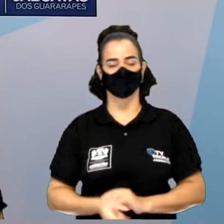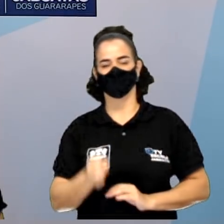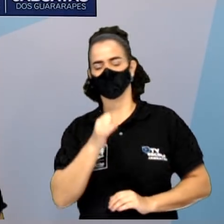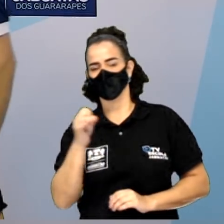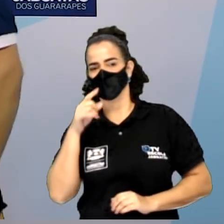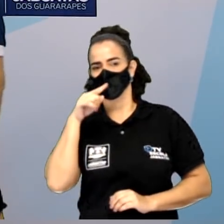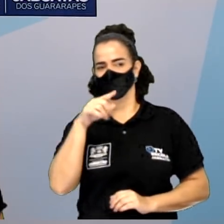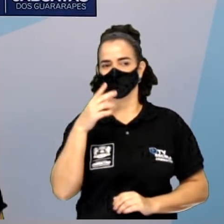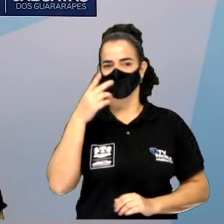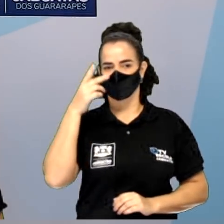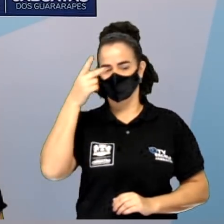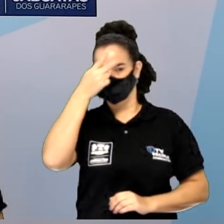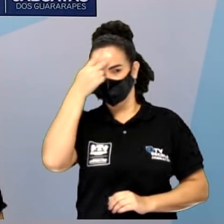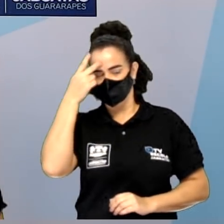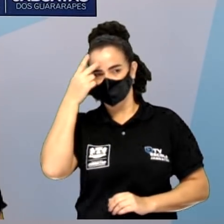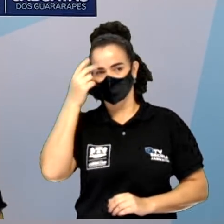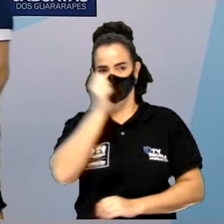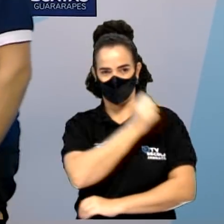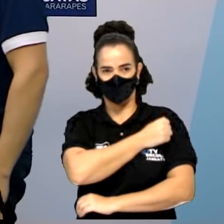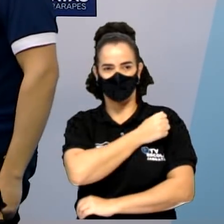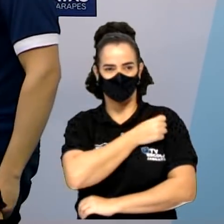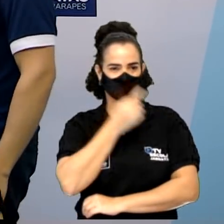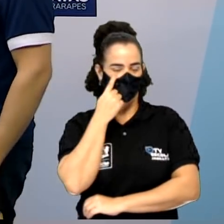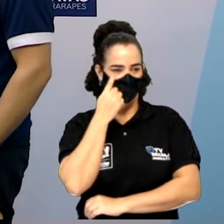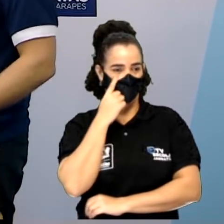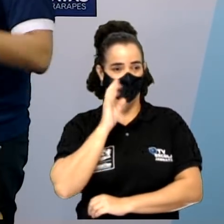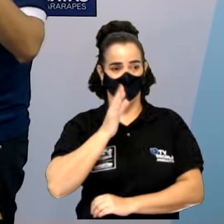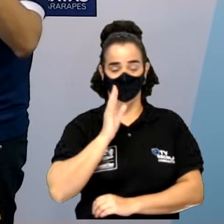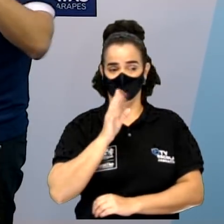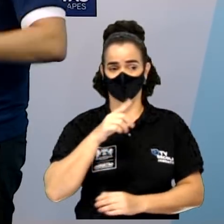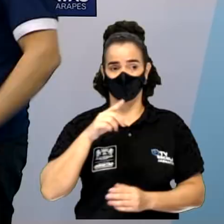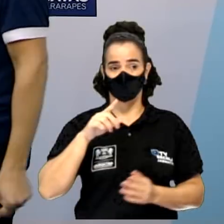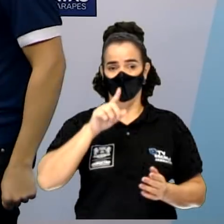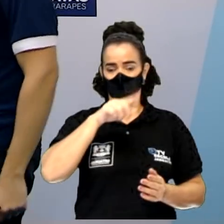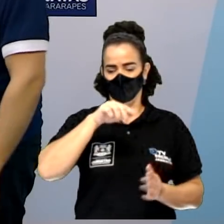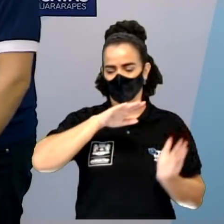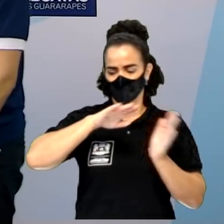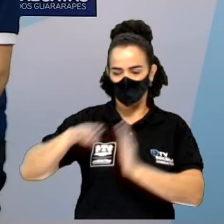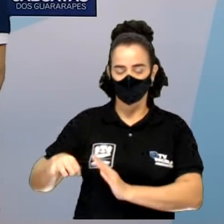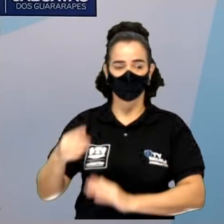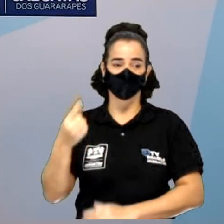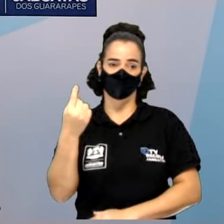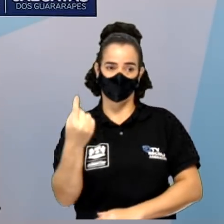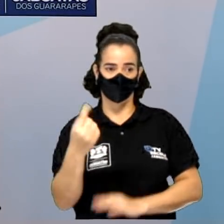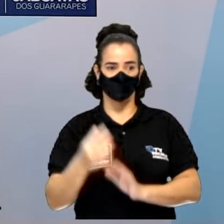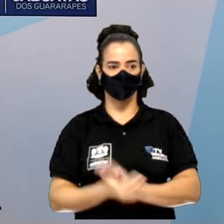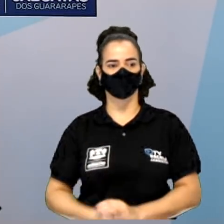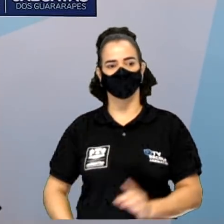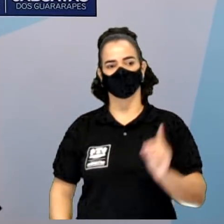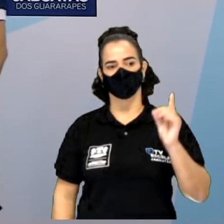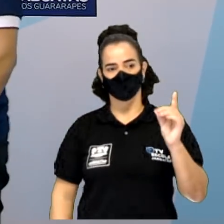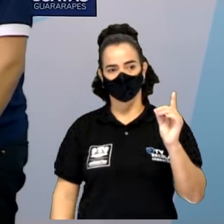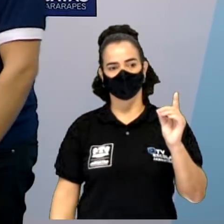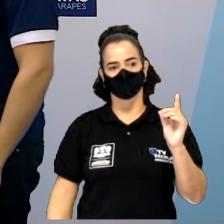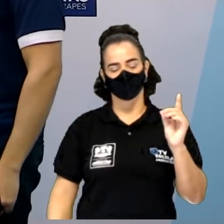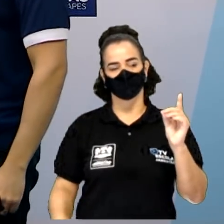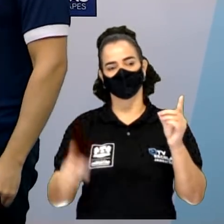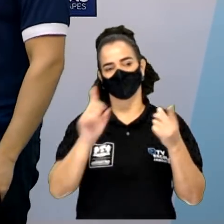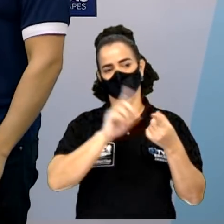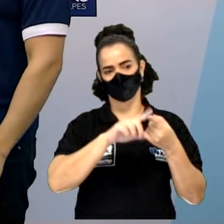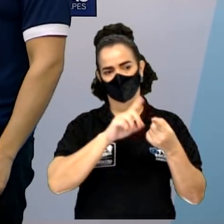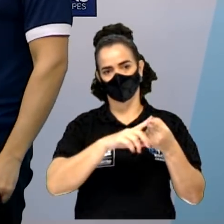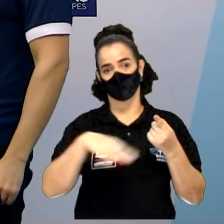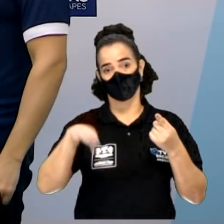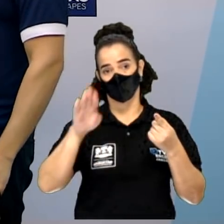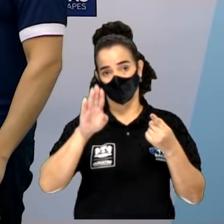bem ligado, já vai poder eliminar aqui ó, os itens que não contêm o 1. Dá para a gente tirar aqui o D e dá para a gente tirar o B. Ficando